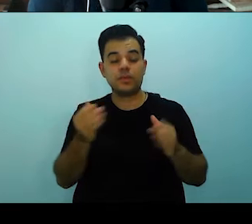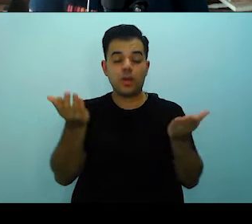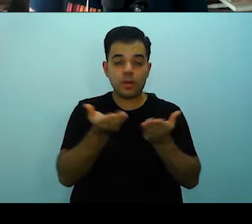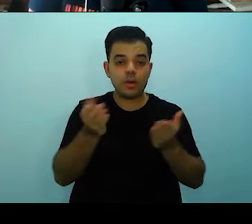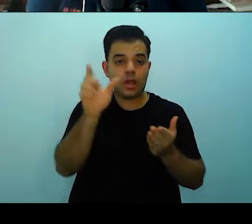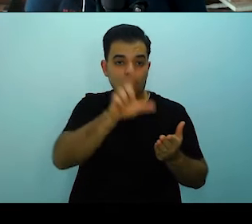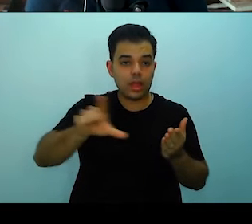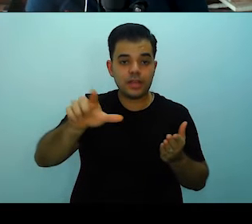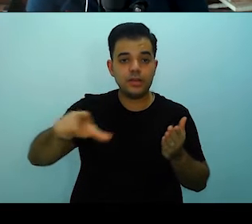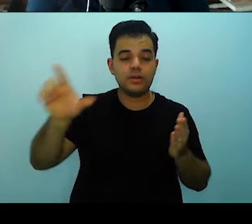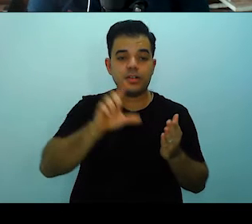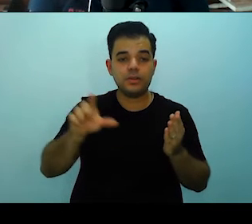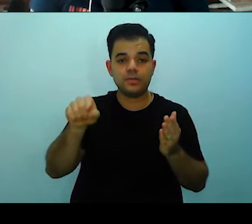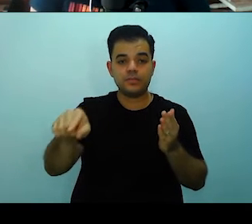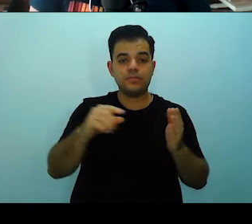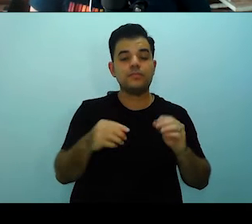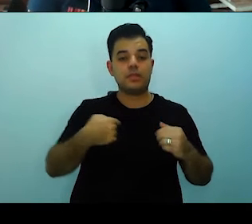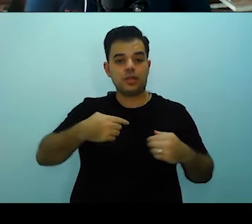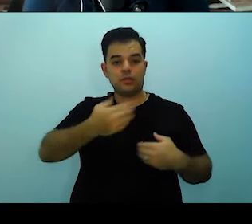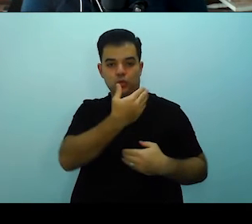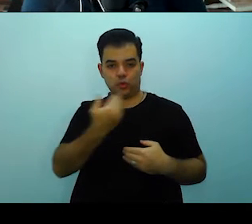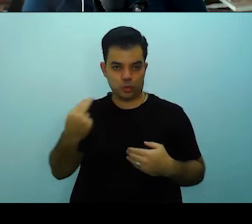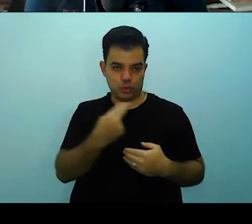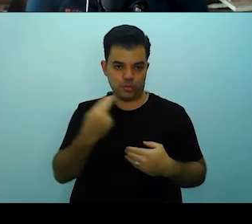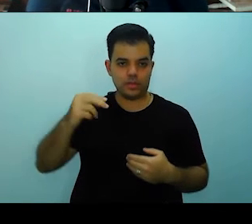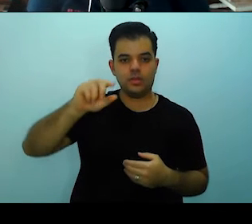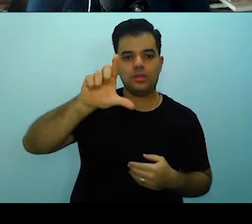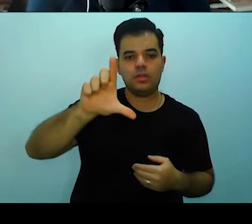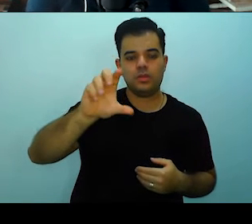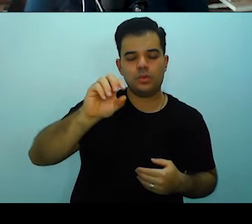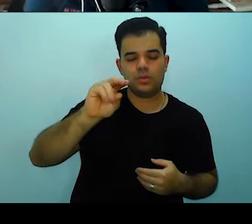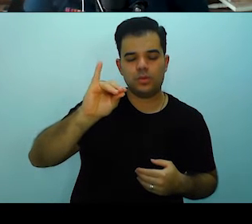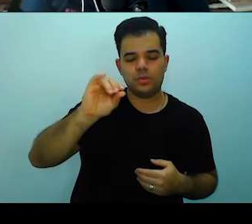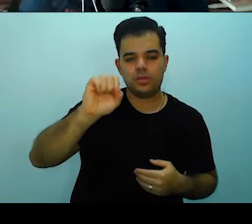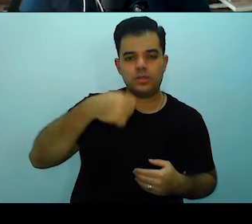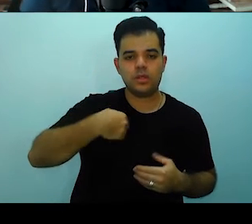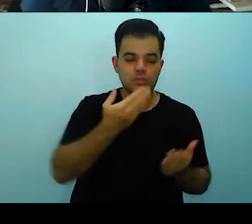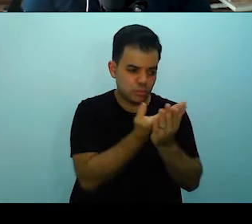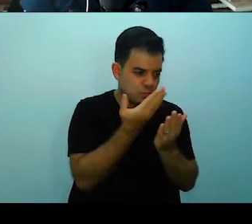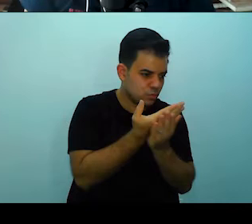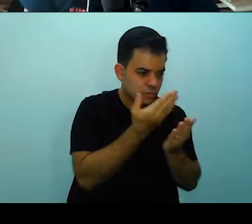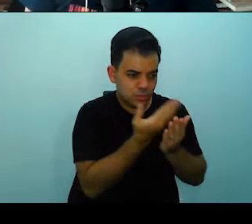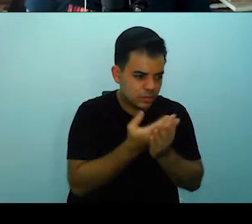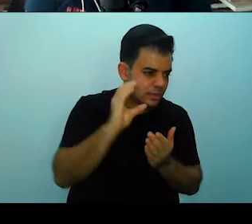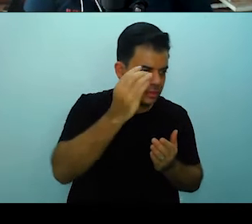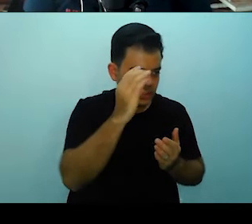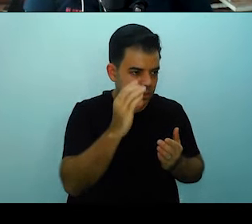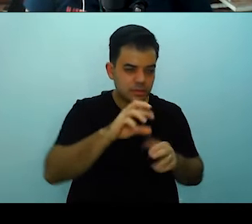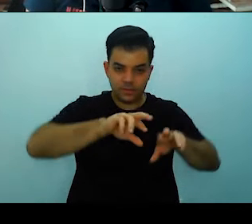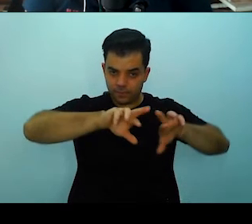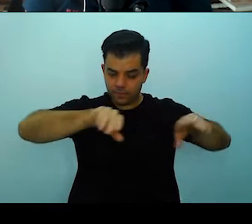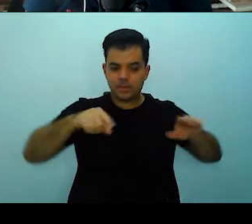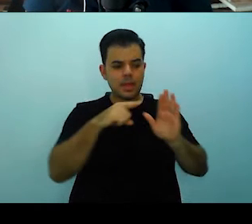visual. Eu me chamo Louise Reis, sou estudante de ciência da computação e analista de testes da Everest. Vou